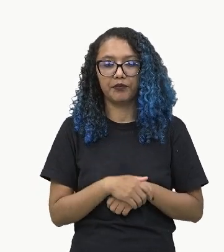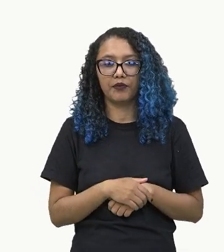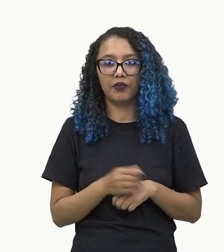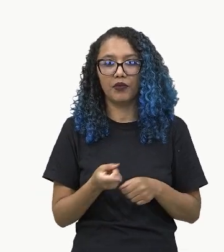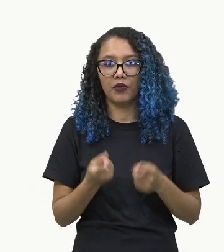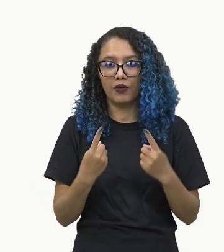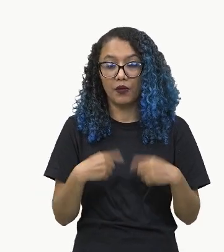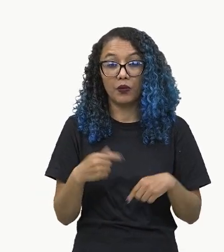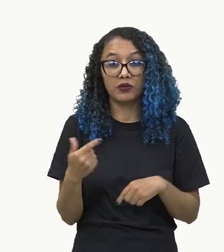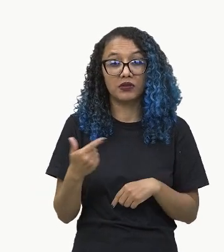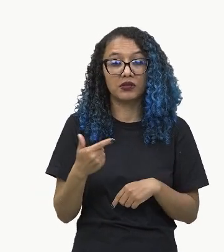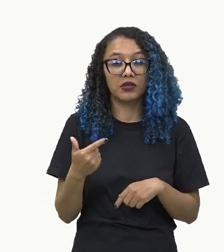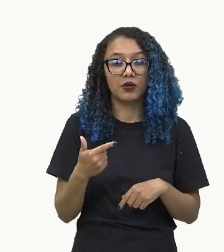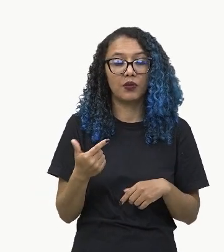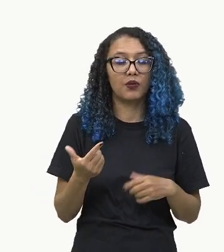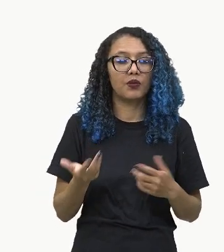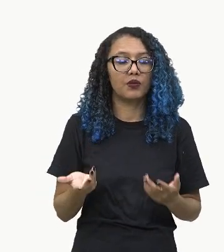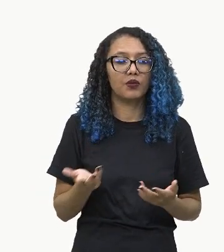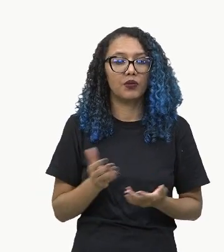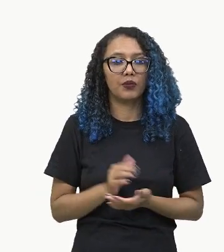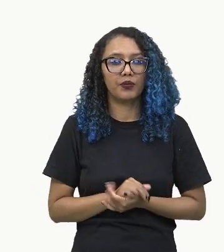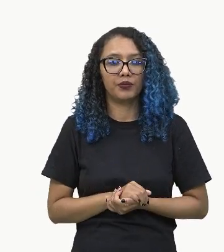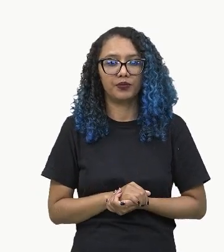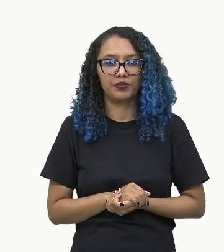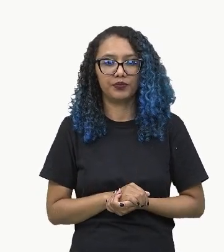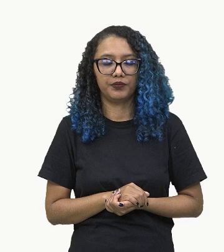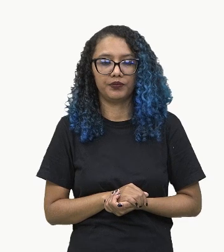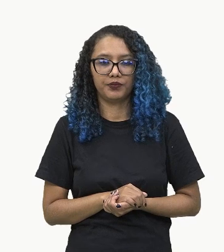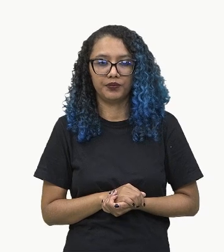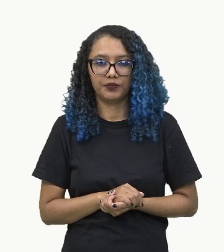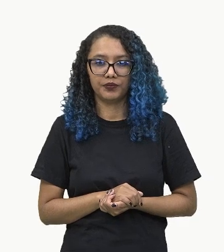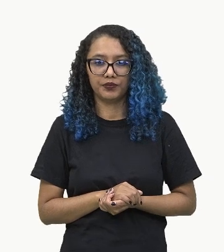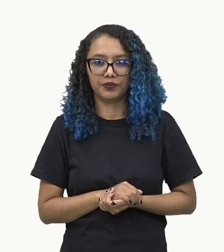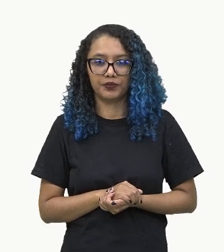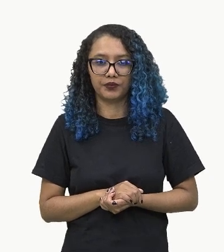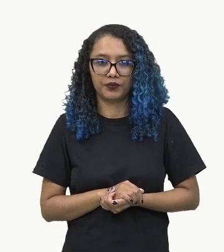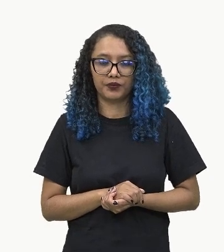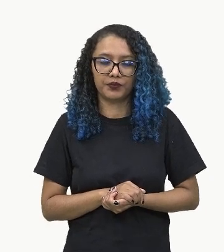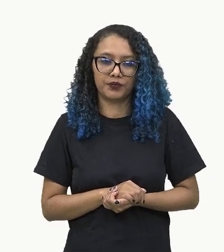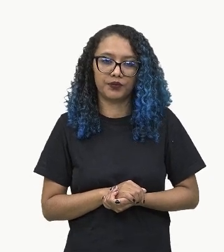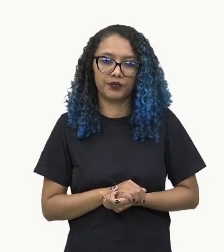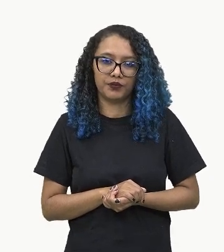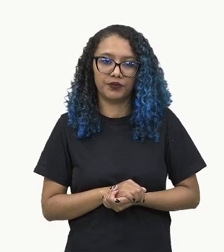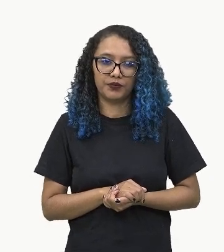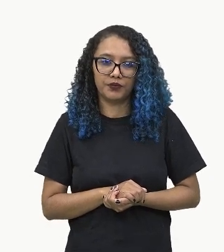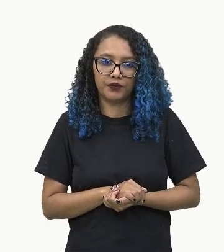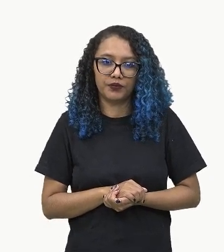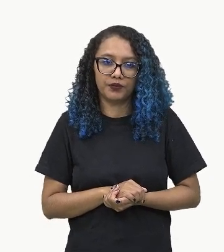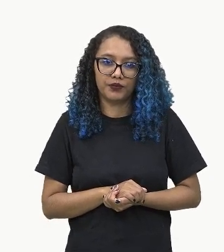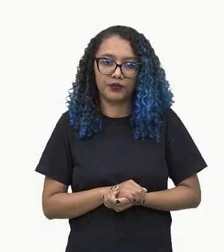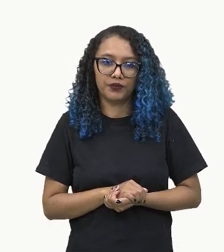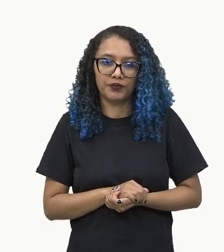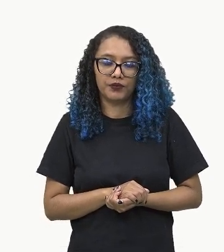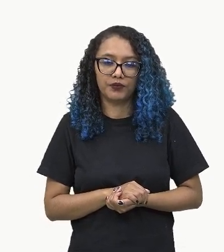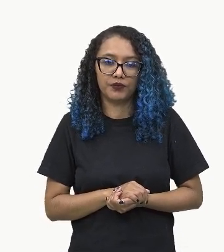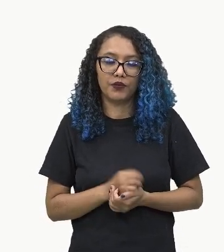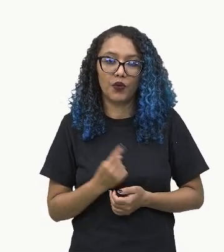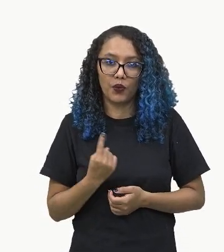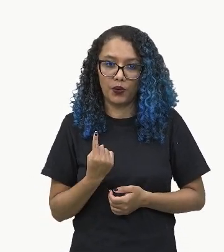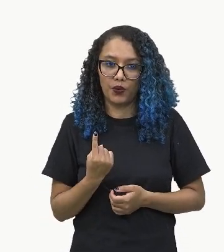segundo termo, que agora eu vou colocar de vermelho, ok? O meu segundo termo vai ser